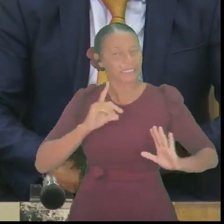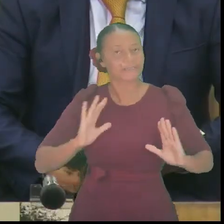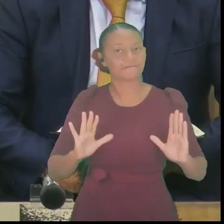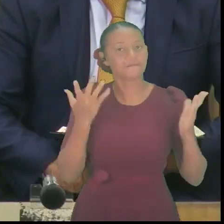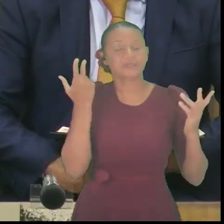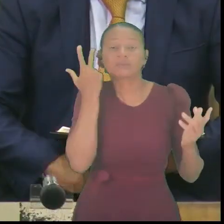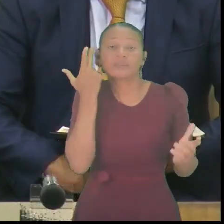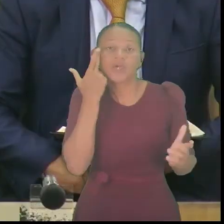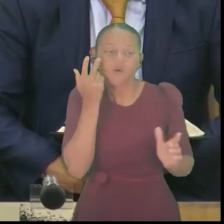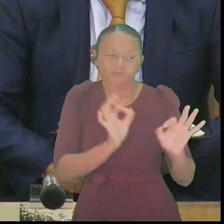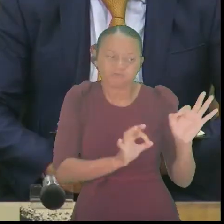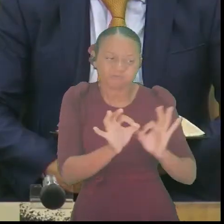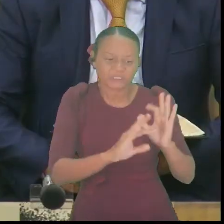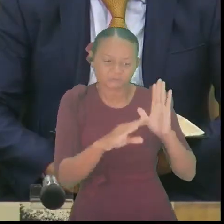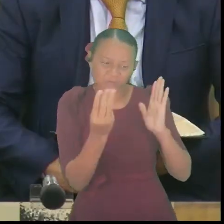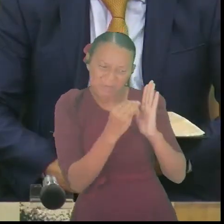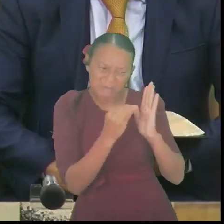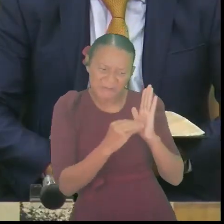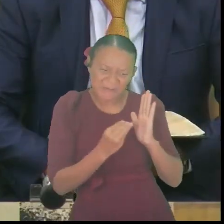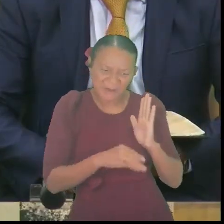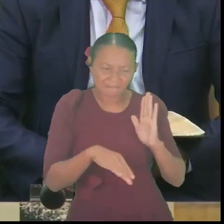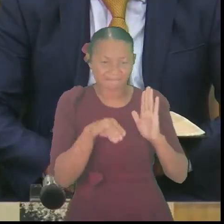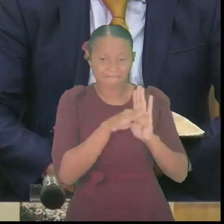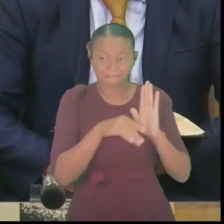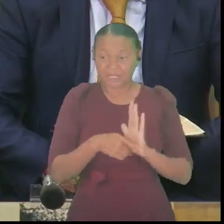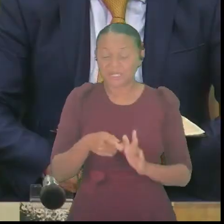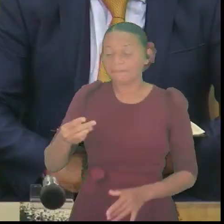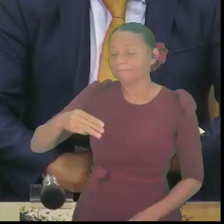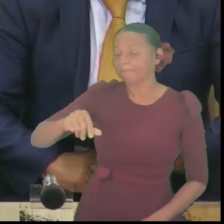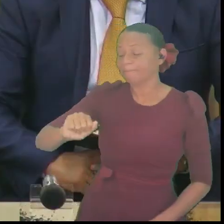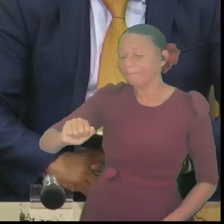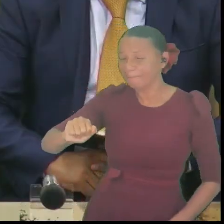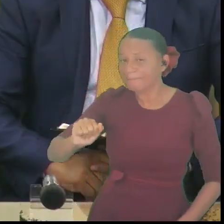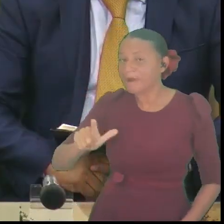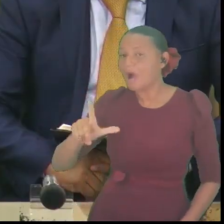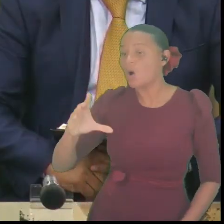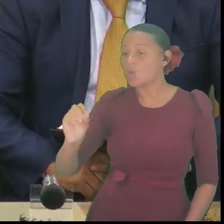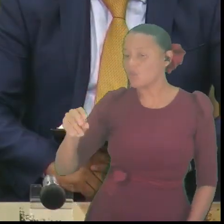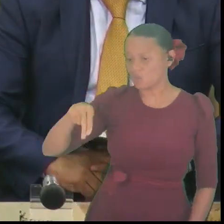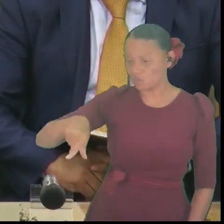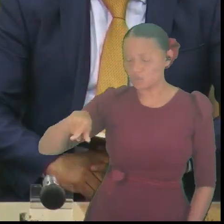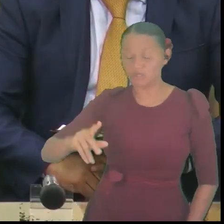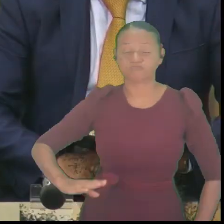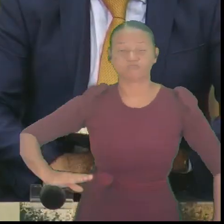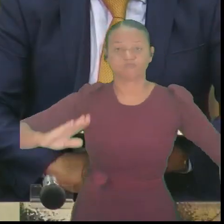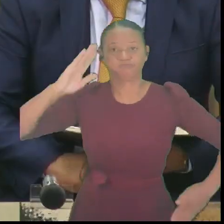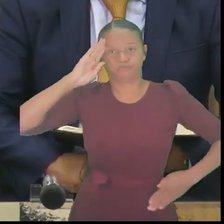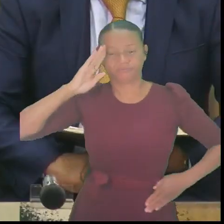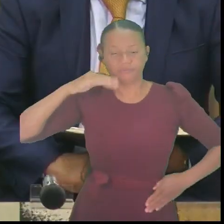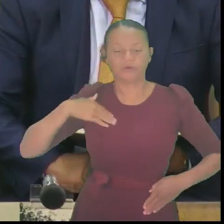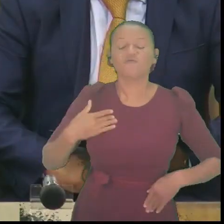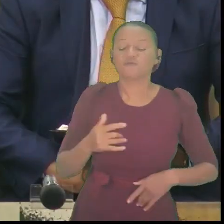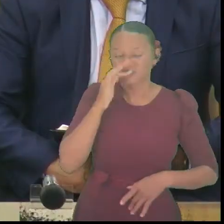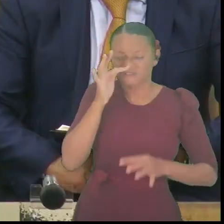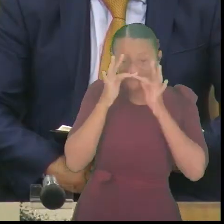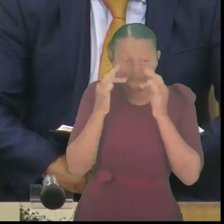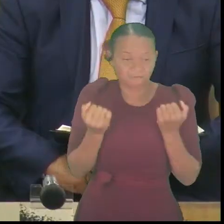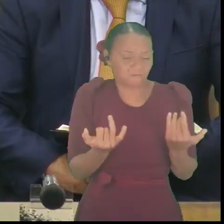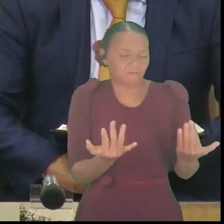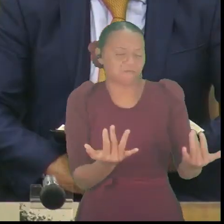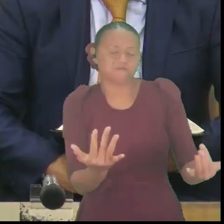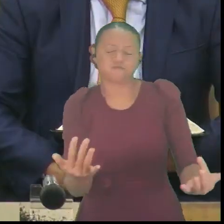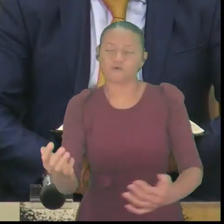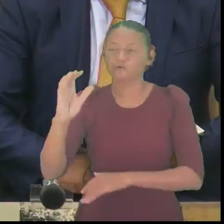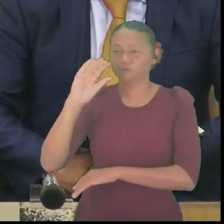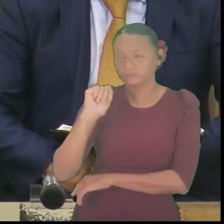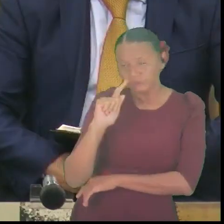traçando um plano, destinaram aquele homem chamado Malco, e Malco foi com uma guarda do templo até o jardim do Getsêmani para trazer